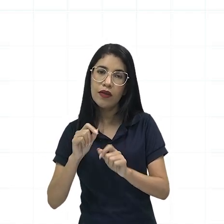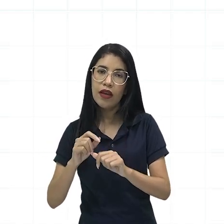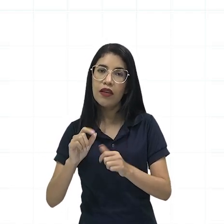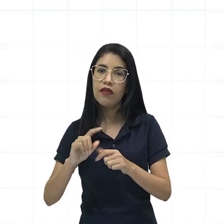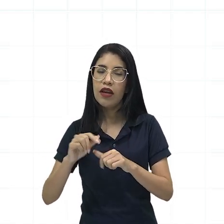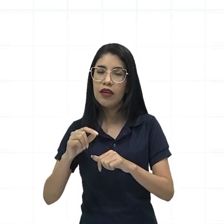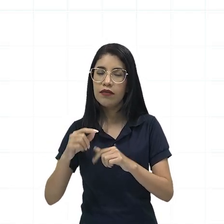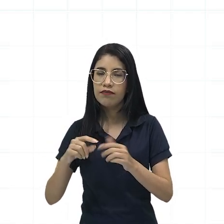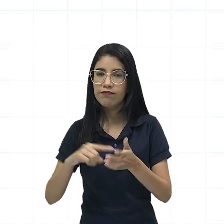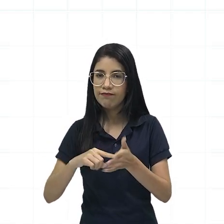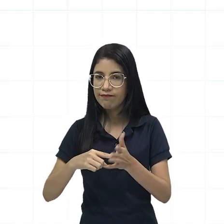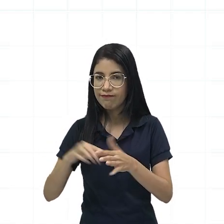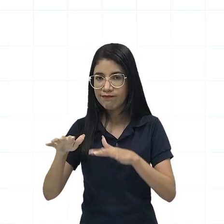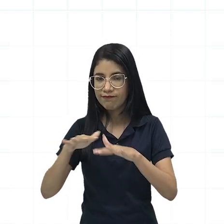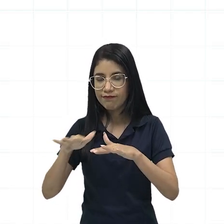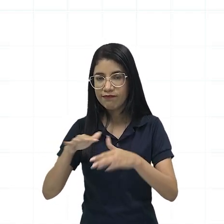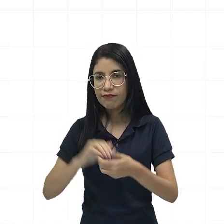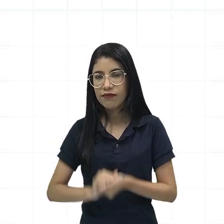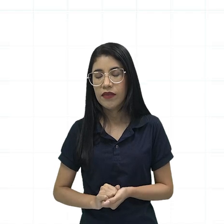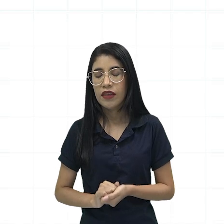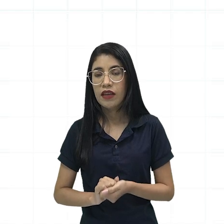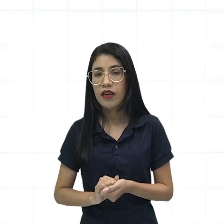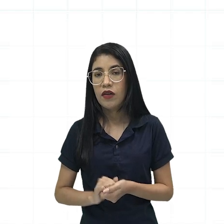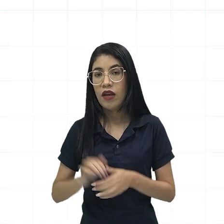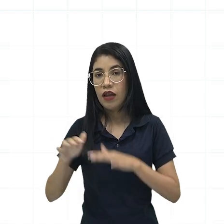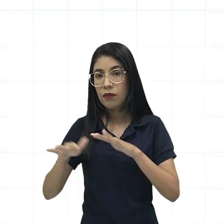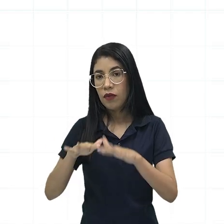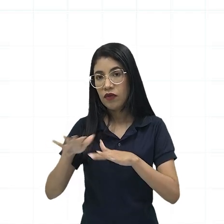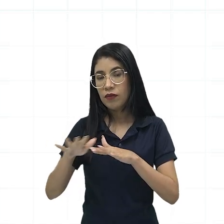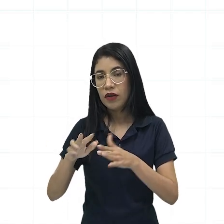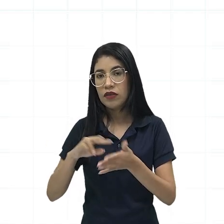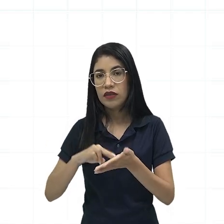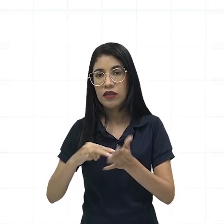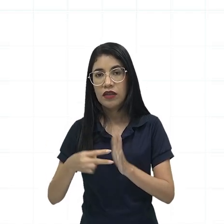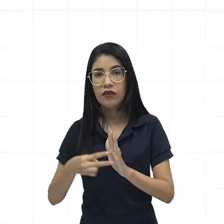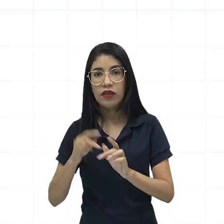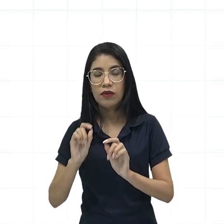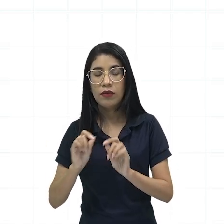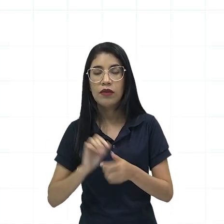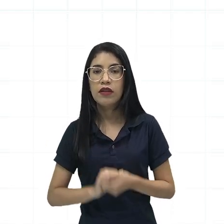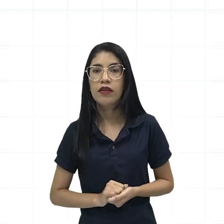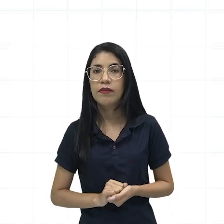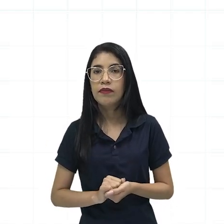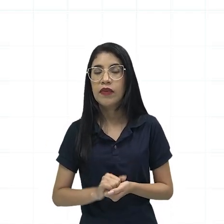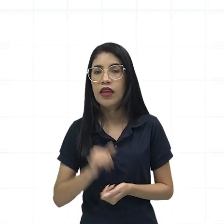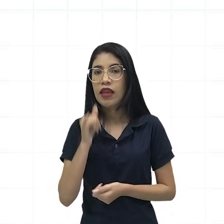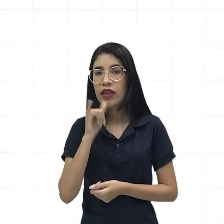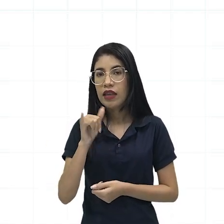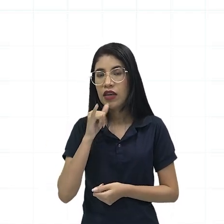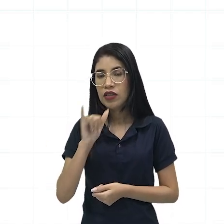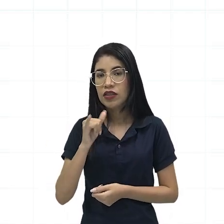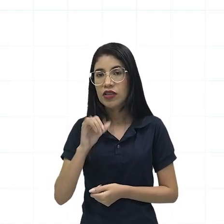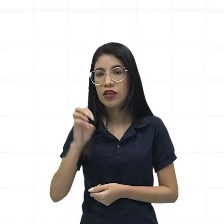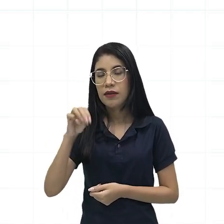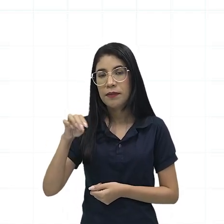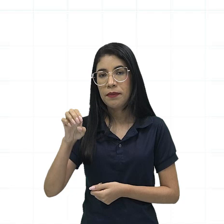essa movimentação. E quando a gente fala em movimentação, lembre-se sempre, a gente fala em